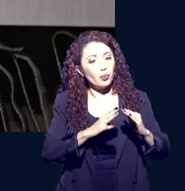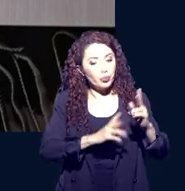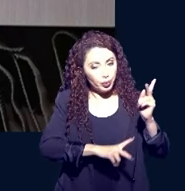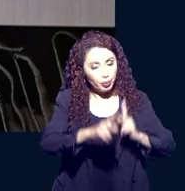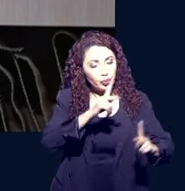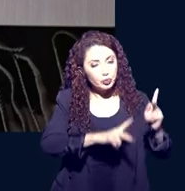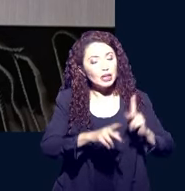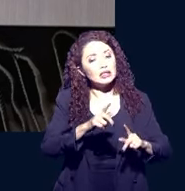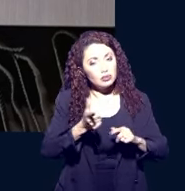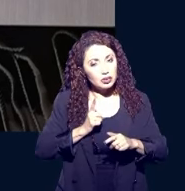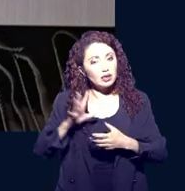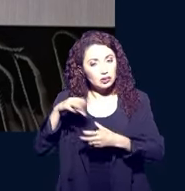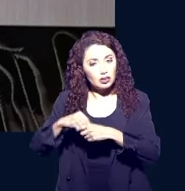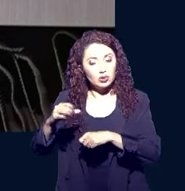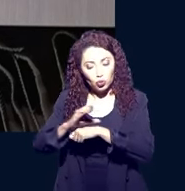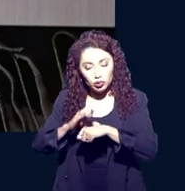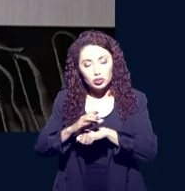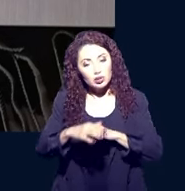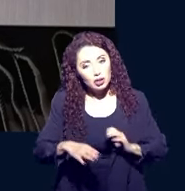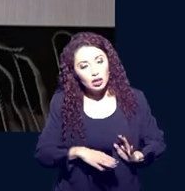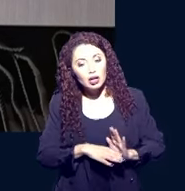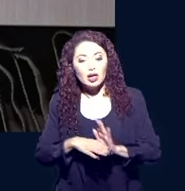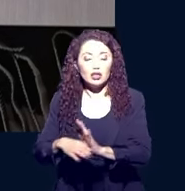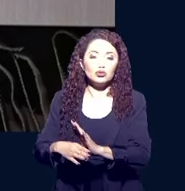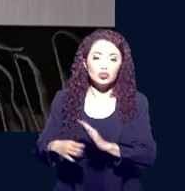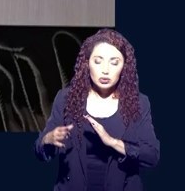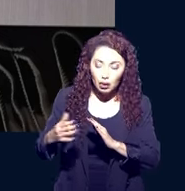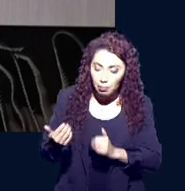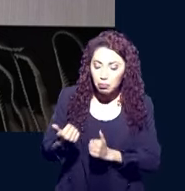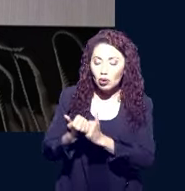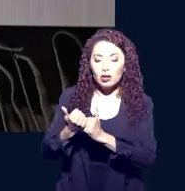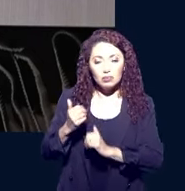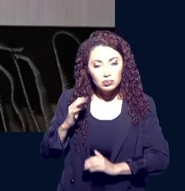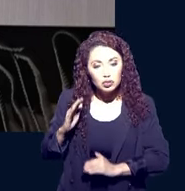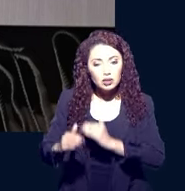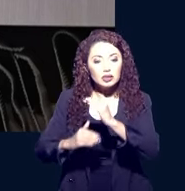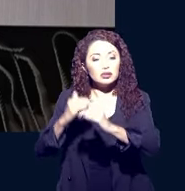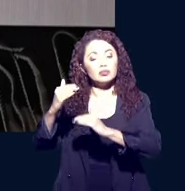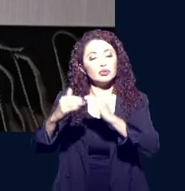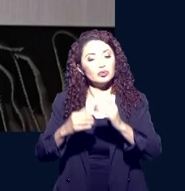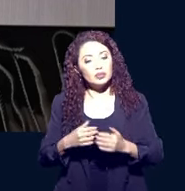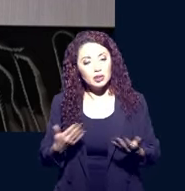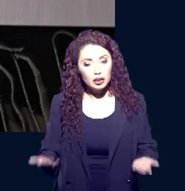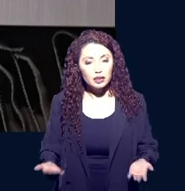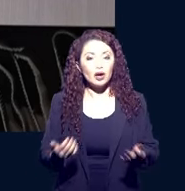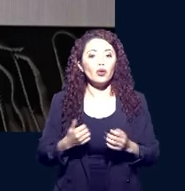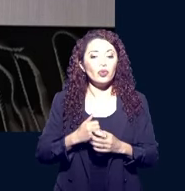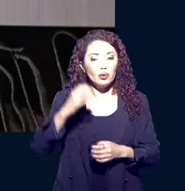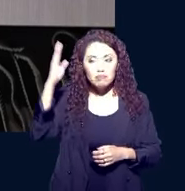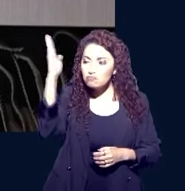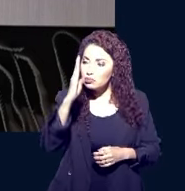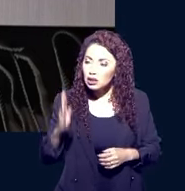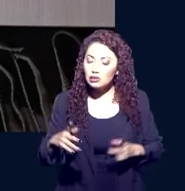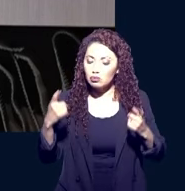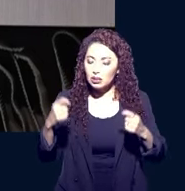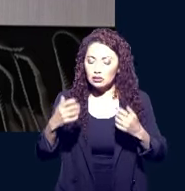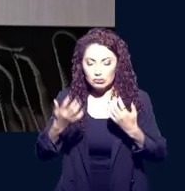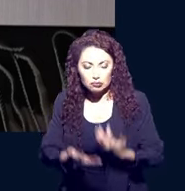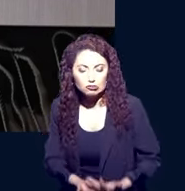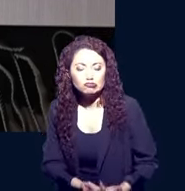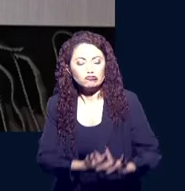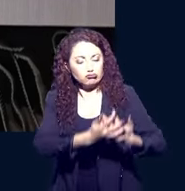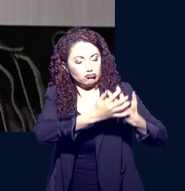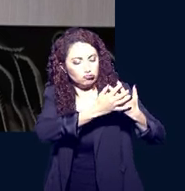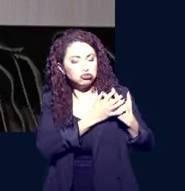e portanto que também contribuem para o crescimento e por fim O Brasil precisa assumir o seu papel de grande